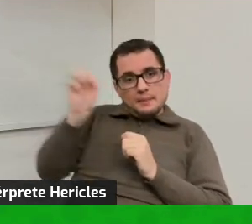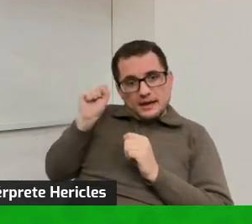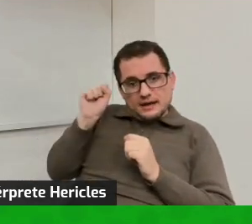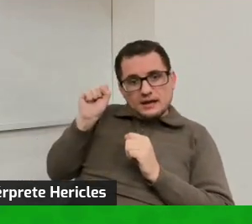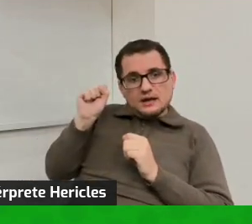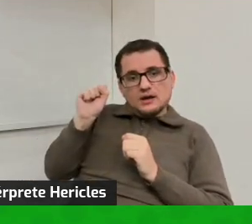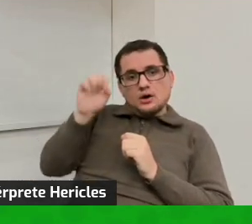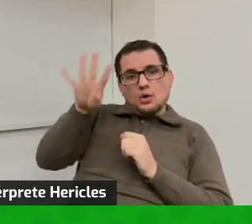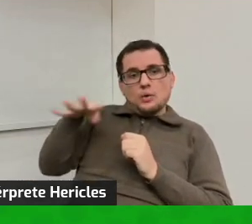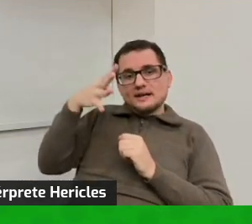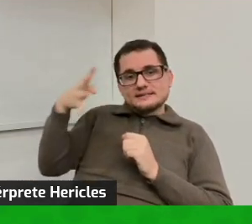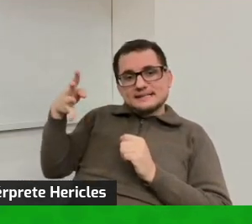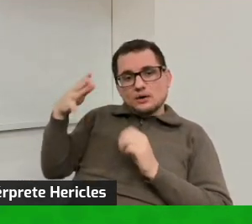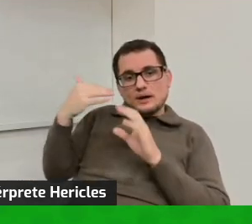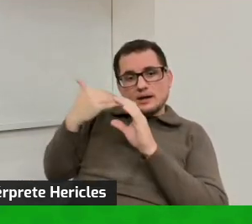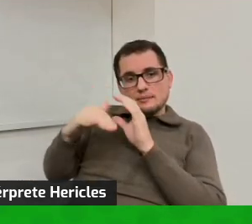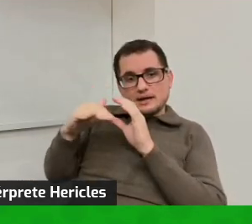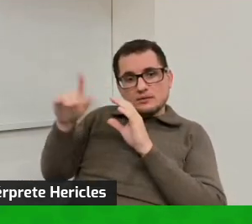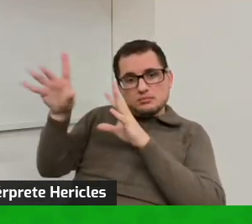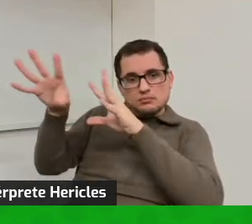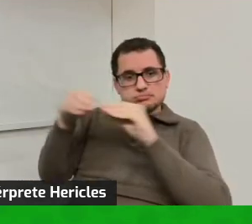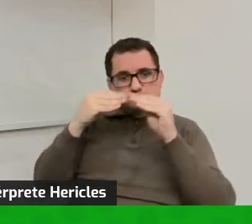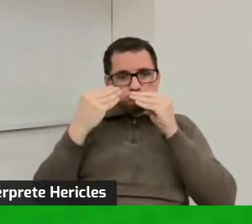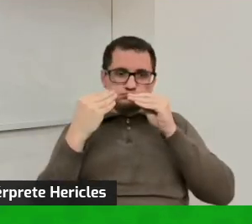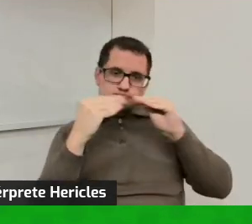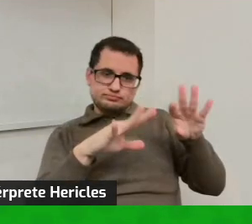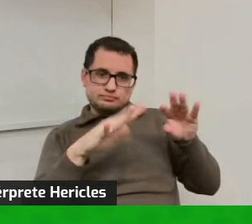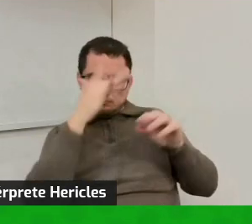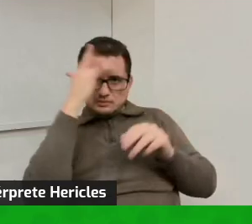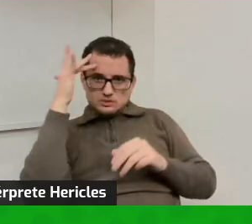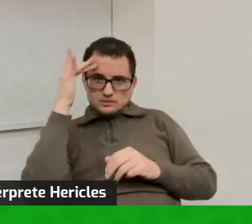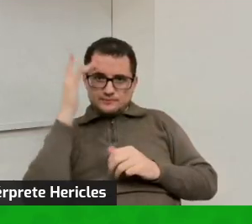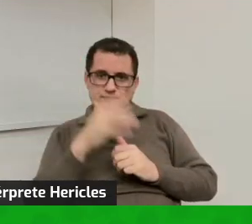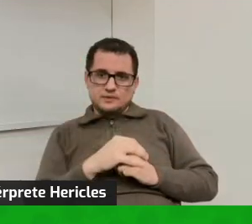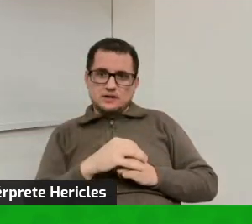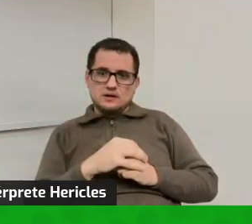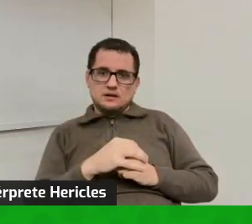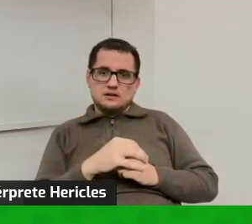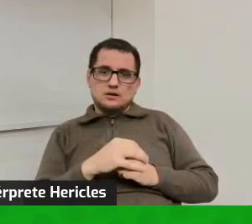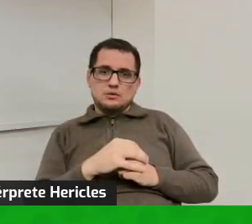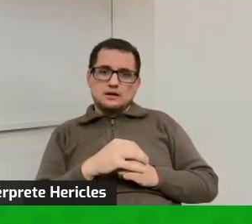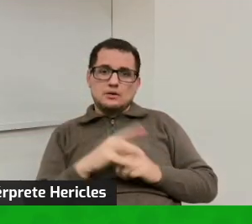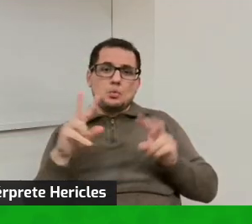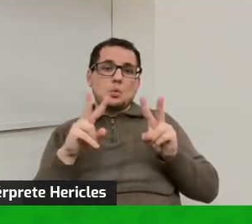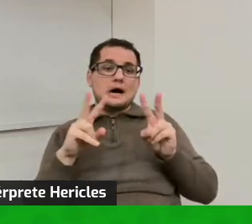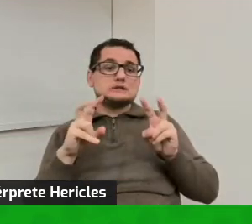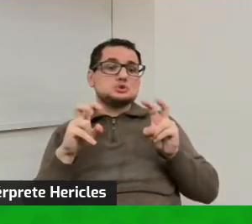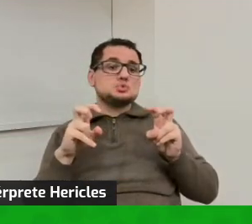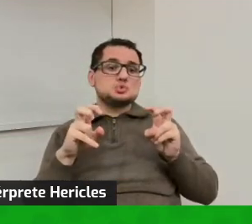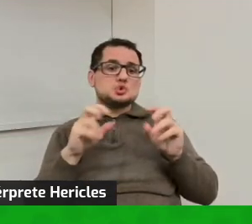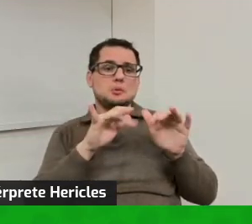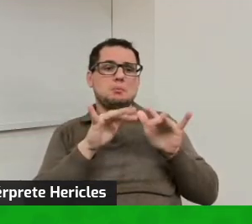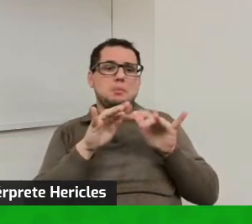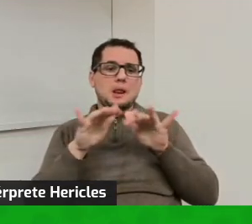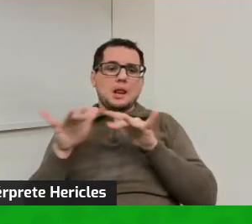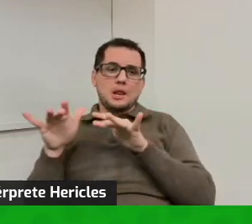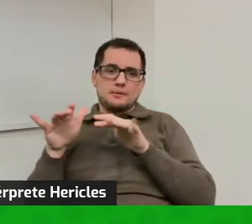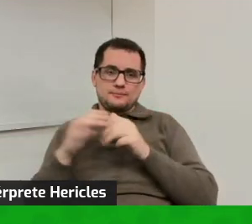e envia naquele e-mail para a pessoa. Aí aqui eu coloco a linha do assunto. Então, coloco